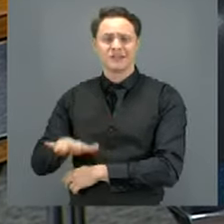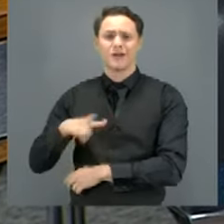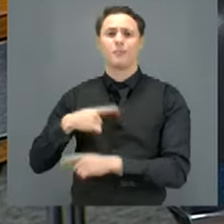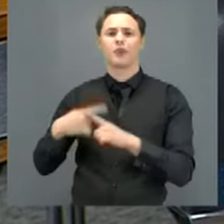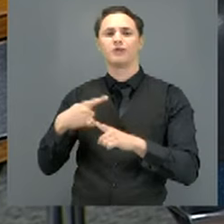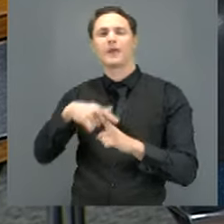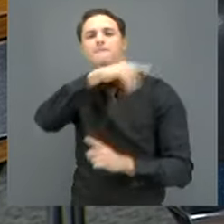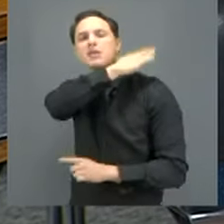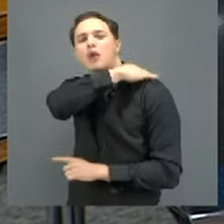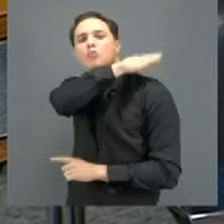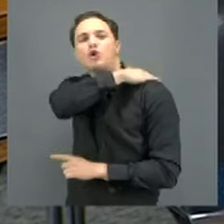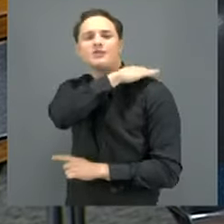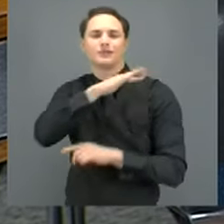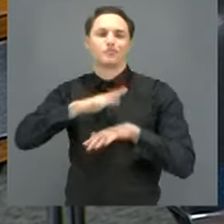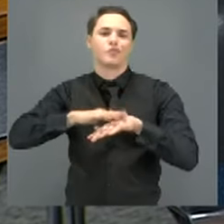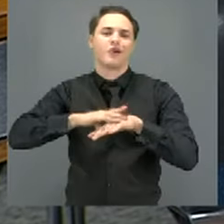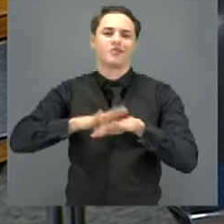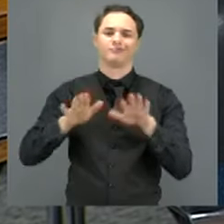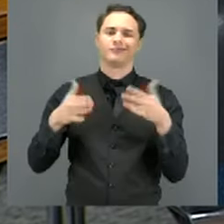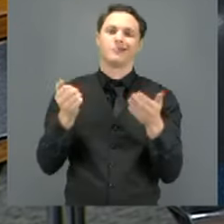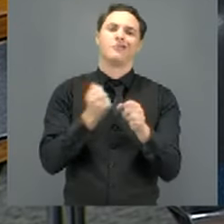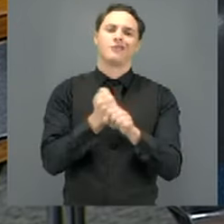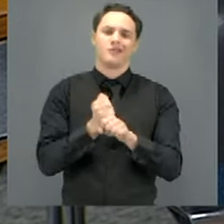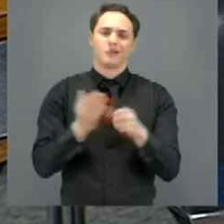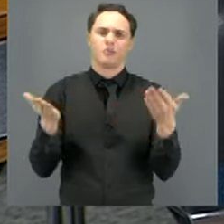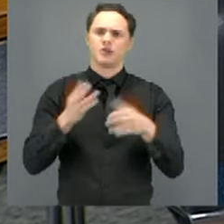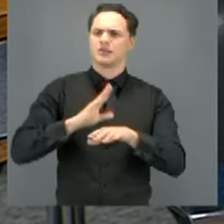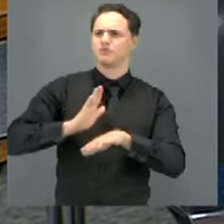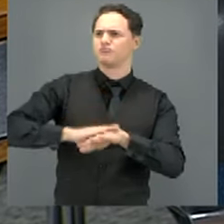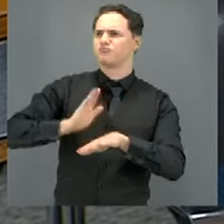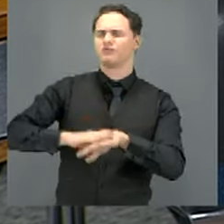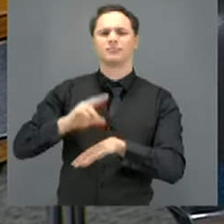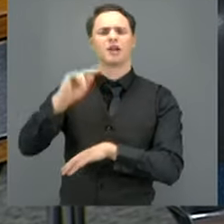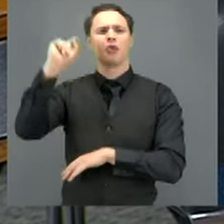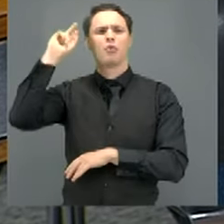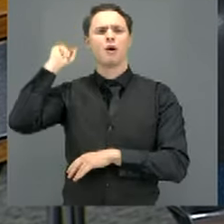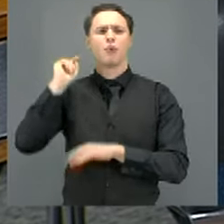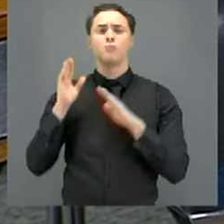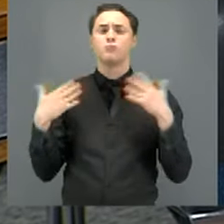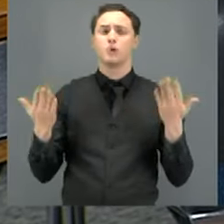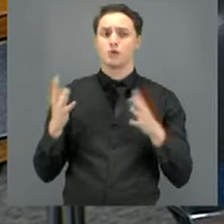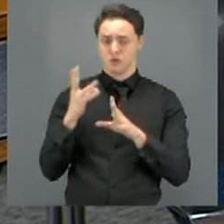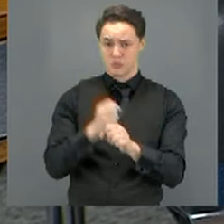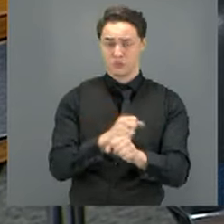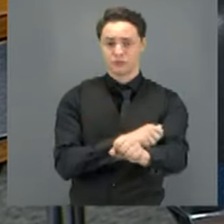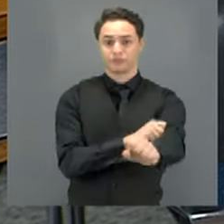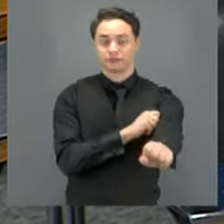pneumonia. Isso foi esse ano. Quanto tempo faz isso, cacique Graciano? Quanto tempo faz?